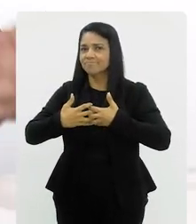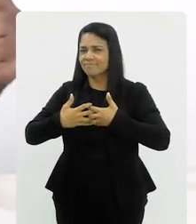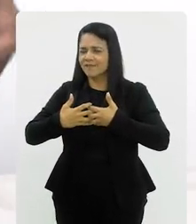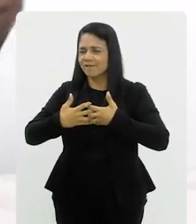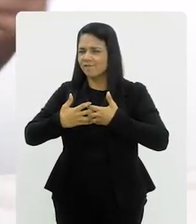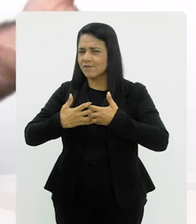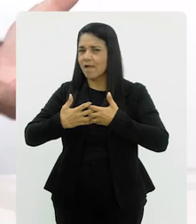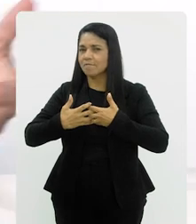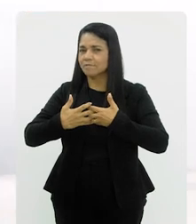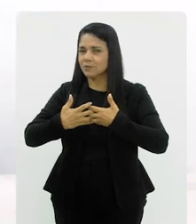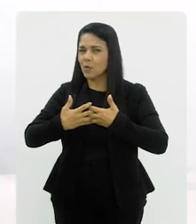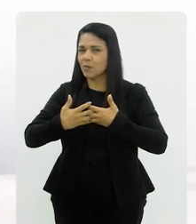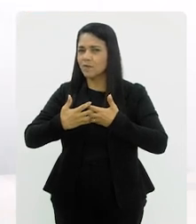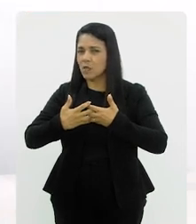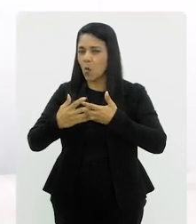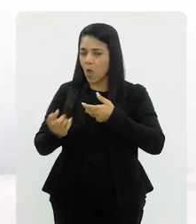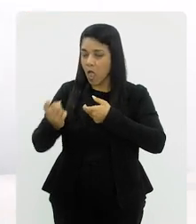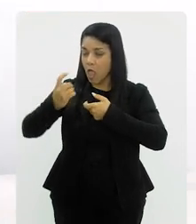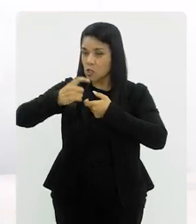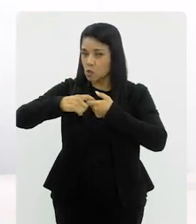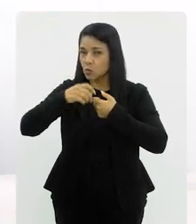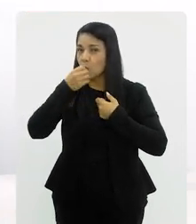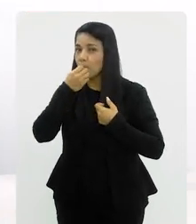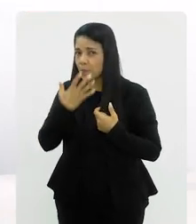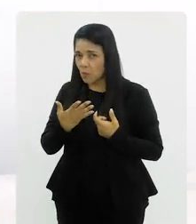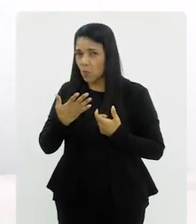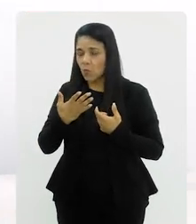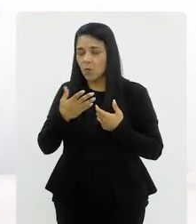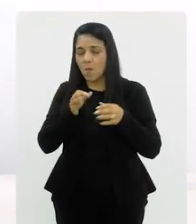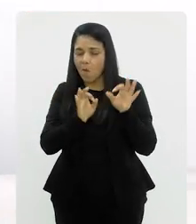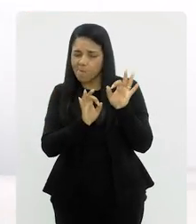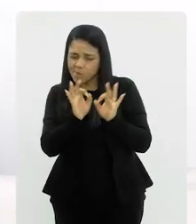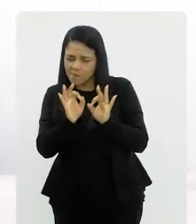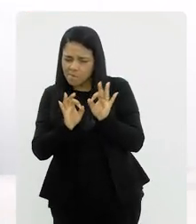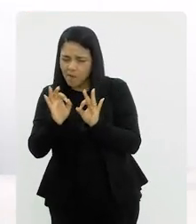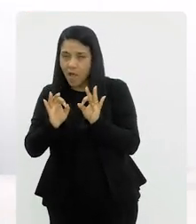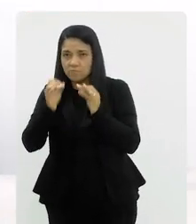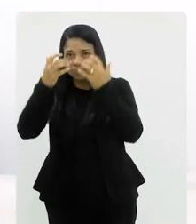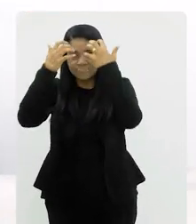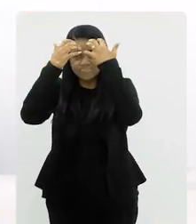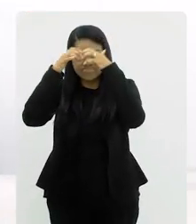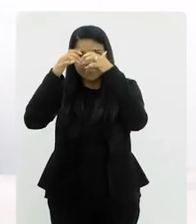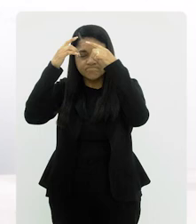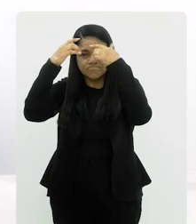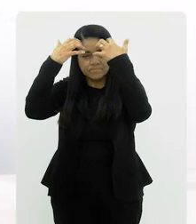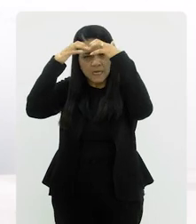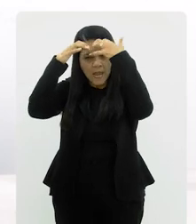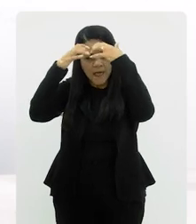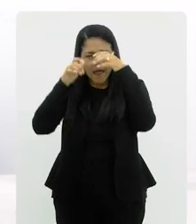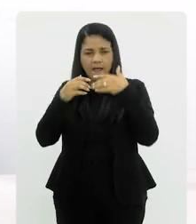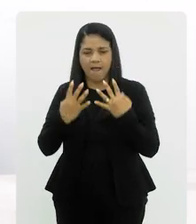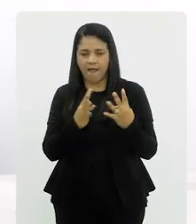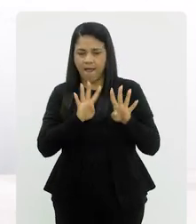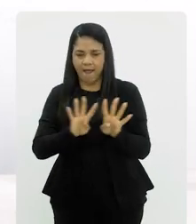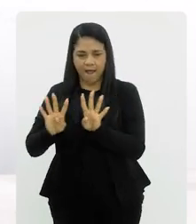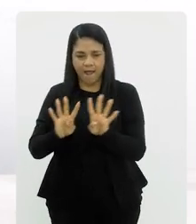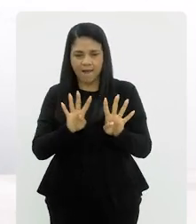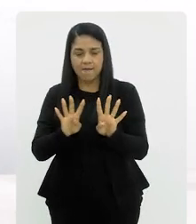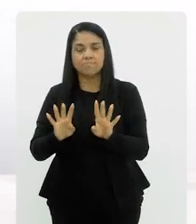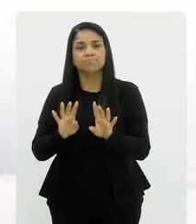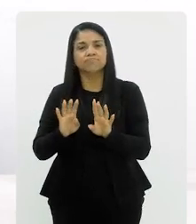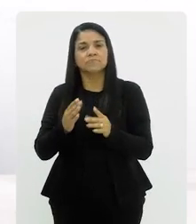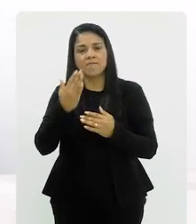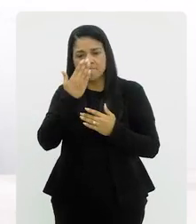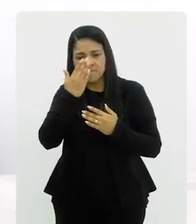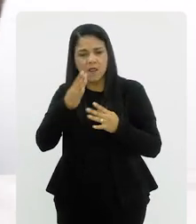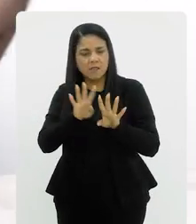plástico, vai dar uma leitura plástica. Então, vai a primeira dar um coisa, retorno bom. Primeira coisa que eu faço é a montagem da escola na minha cabeça. A ala vai ser isso, a comissão vai ser isso.